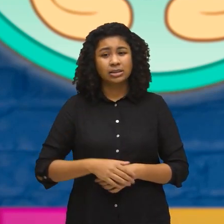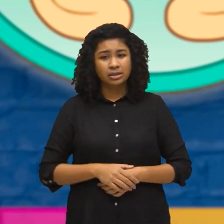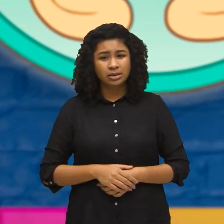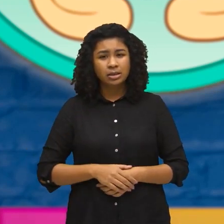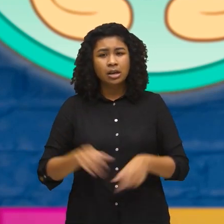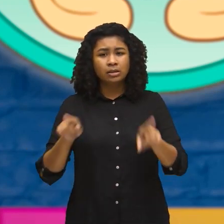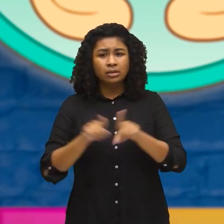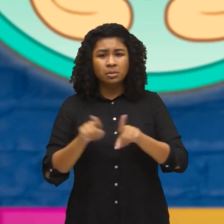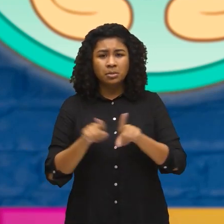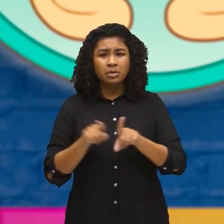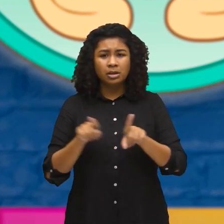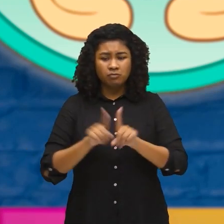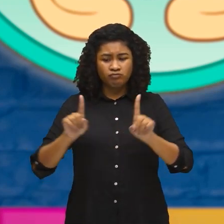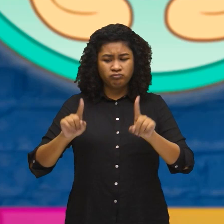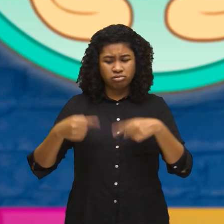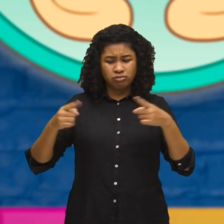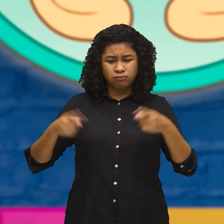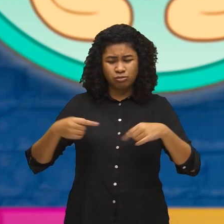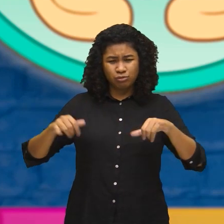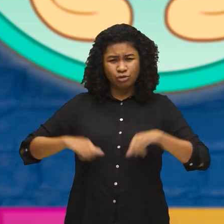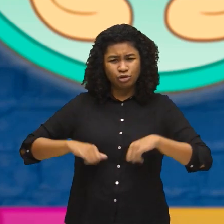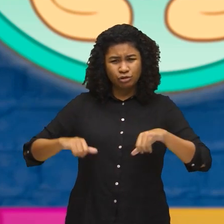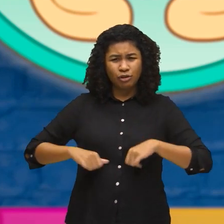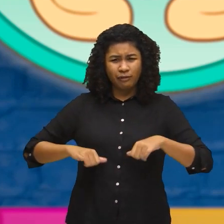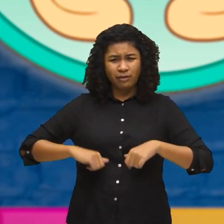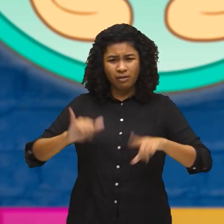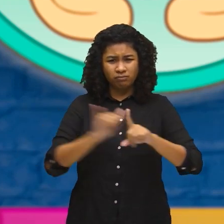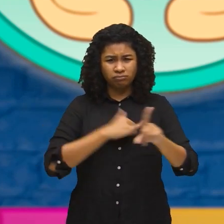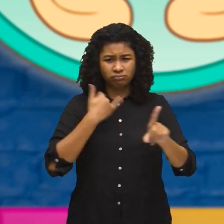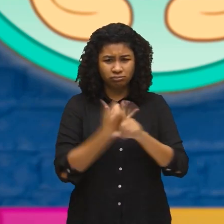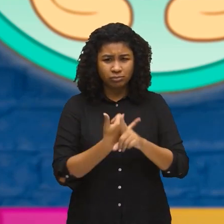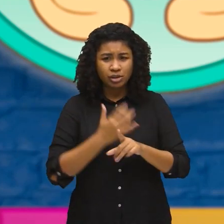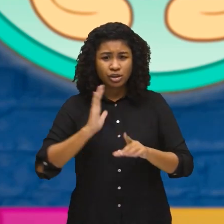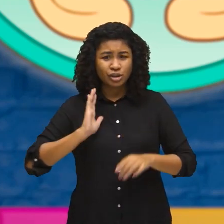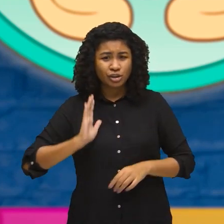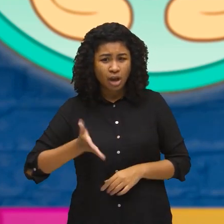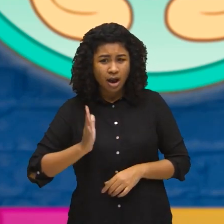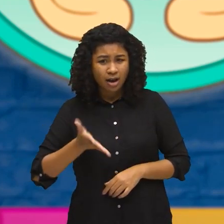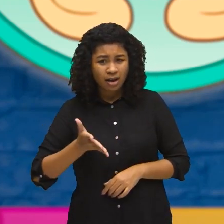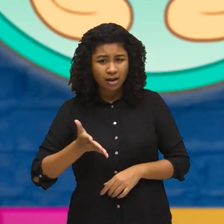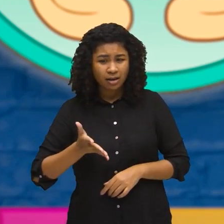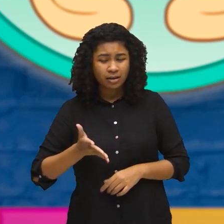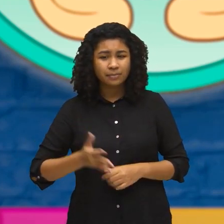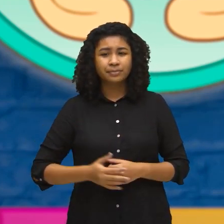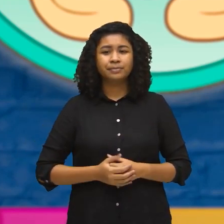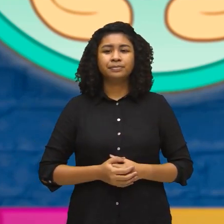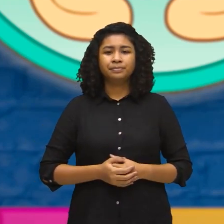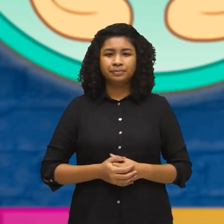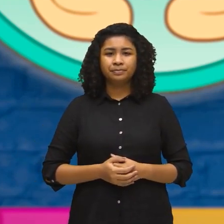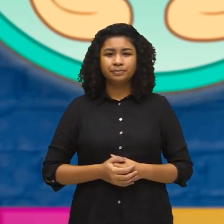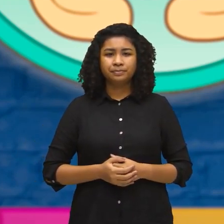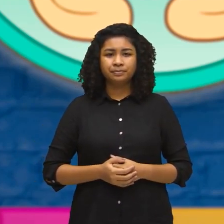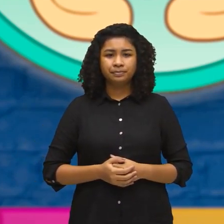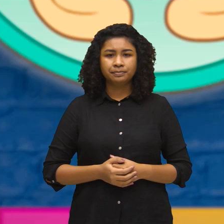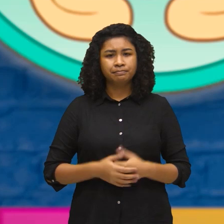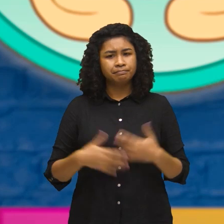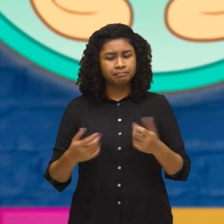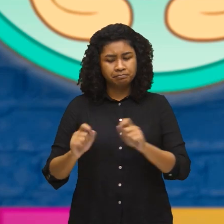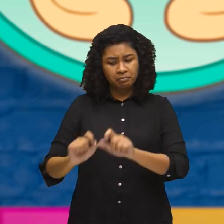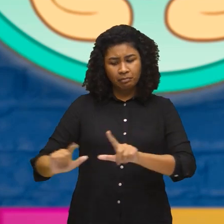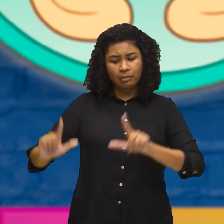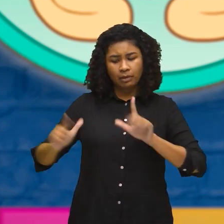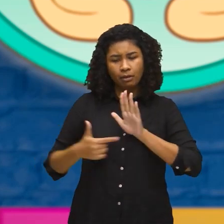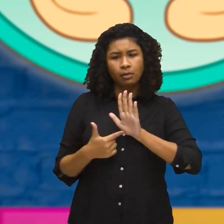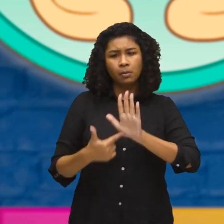algum tipo de bullying ou trollagem? Aí está aparecendo aqui na tela, né, para mim, o que é trollagem,